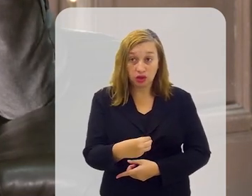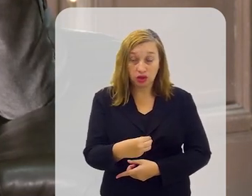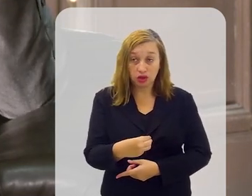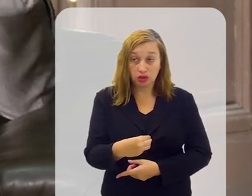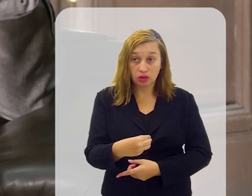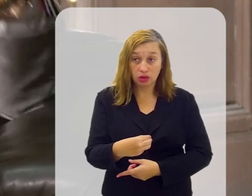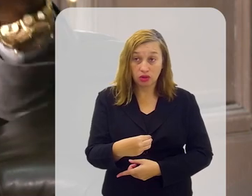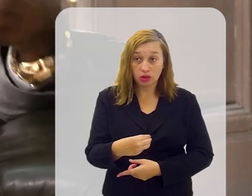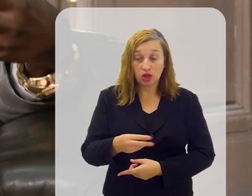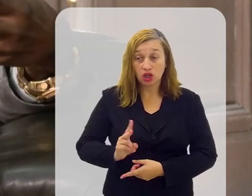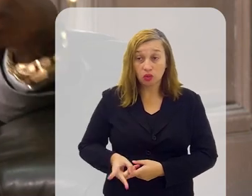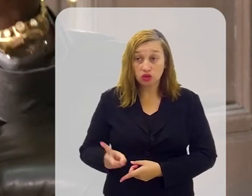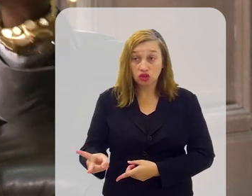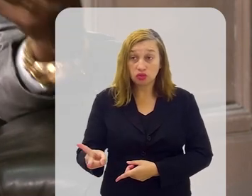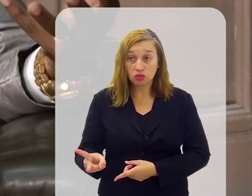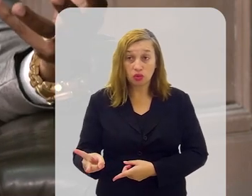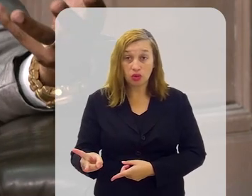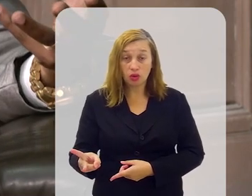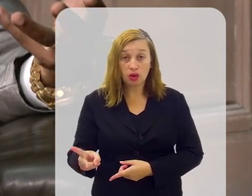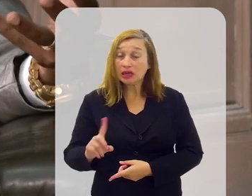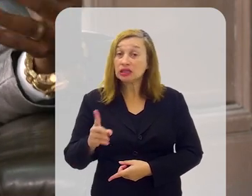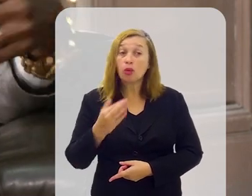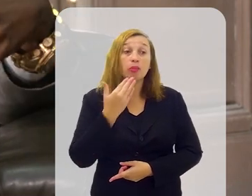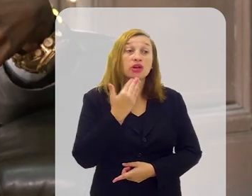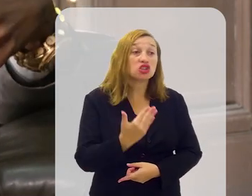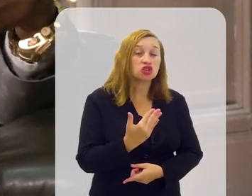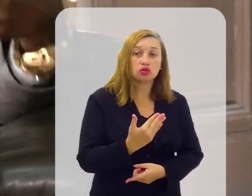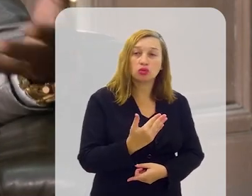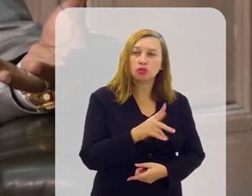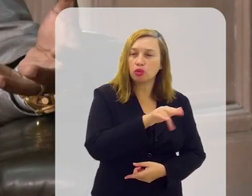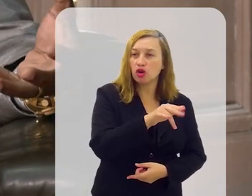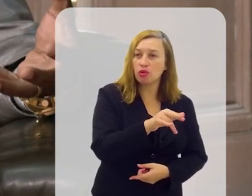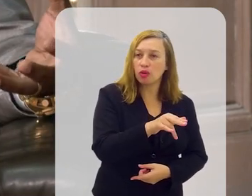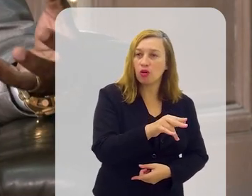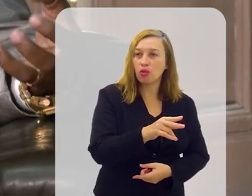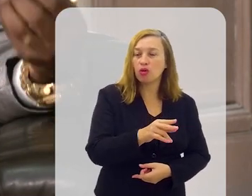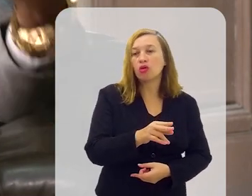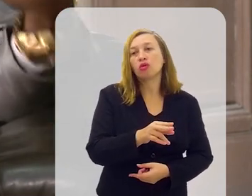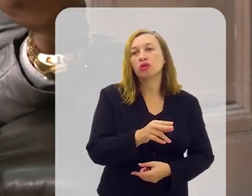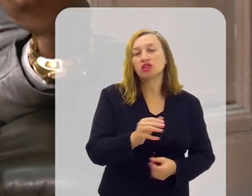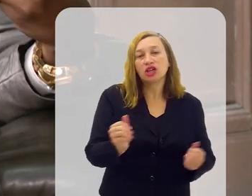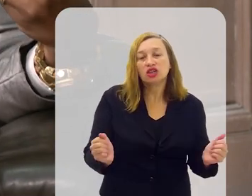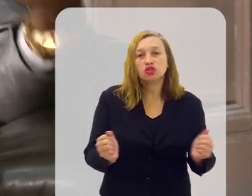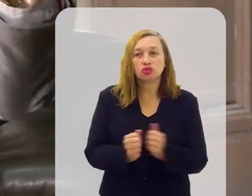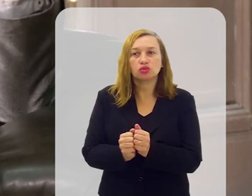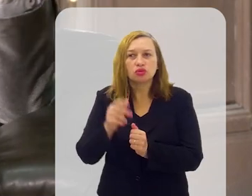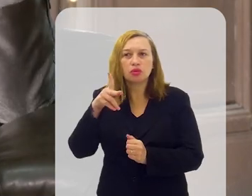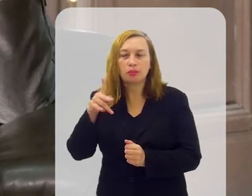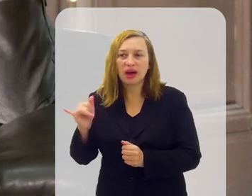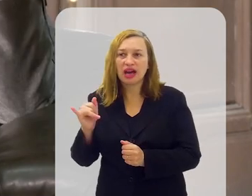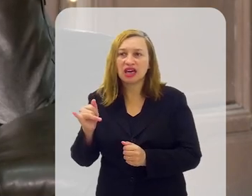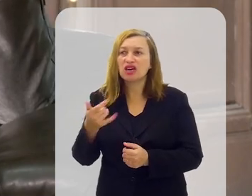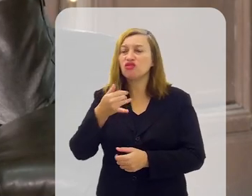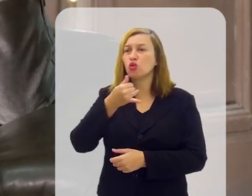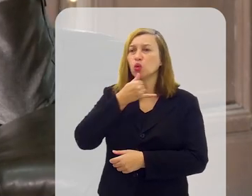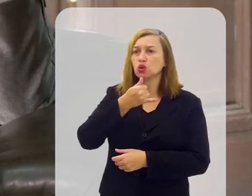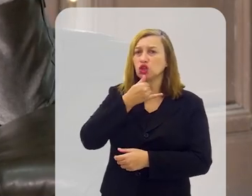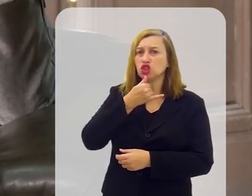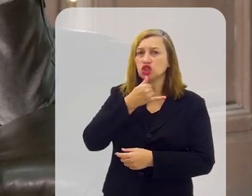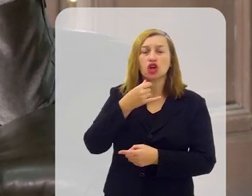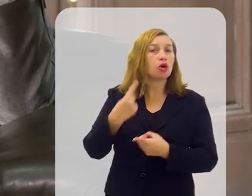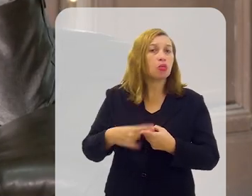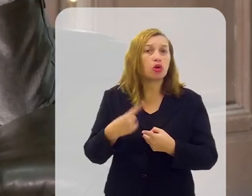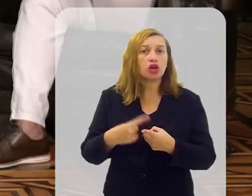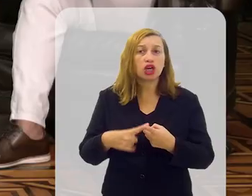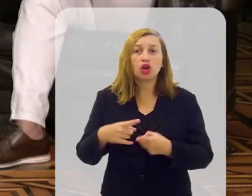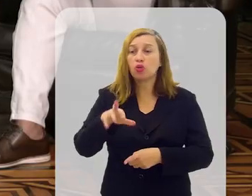não fez força para o irmão não sair e ficou chateado porque ele voltou. Com o retorno do outro,